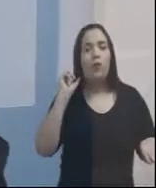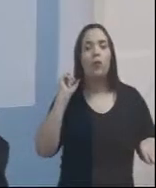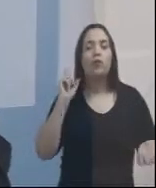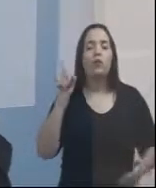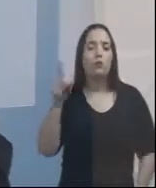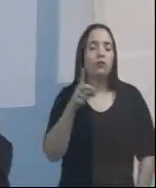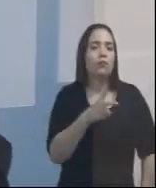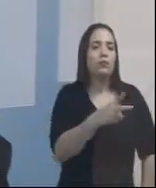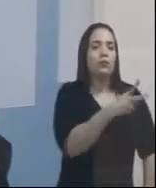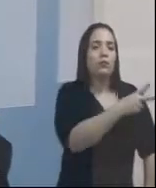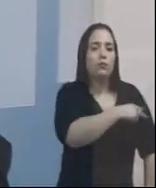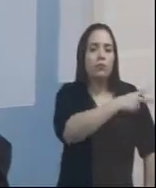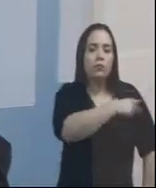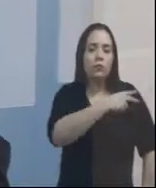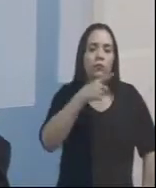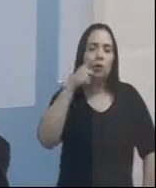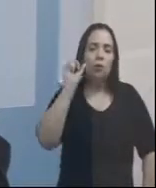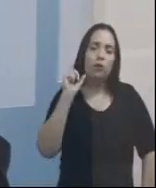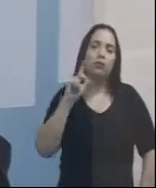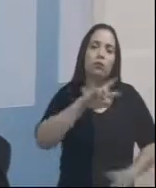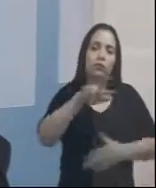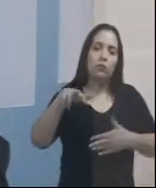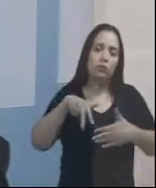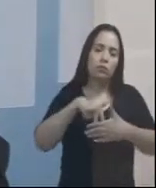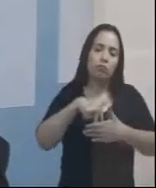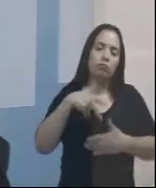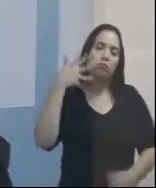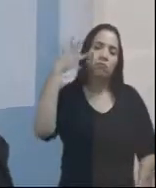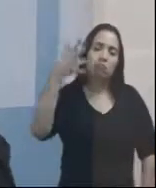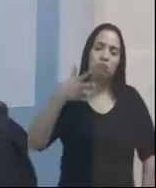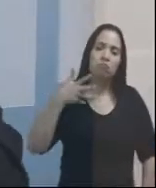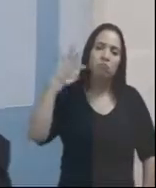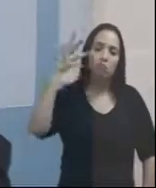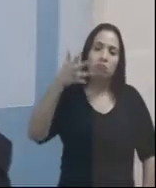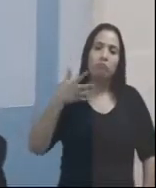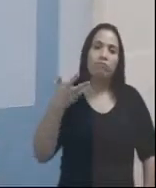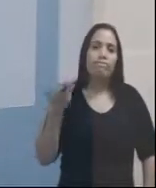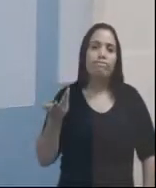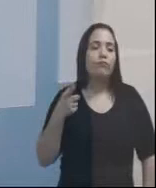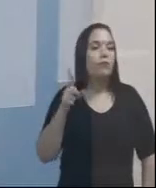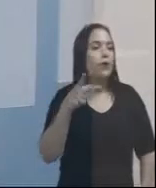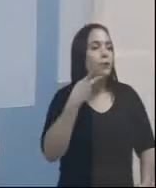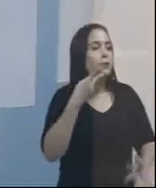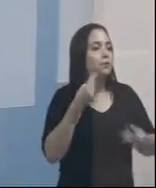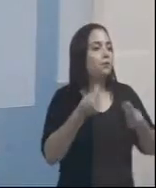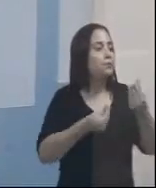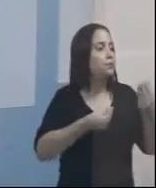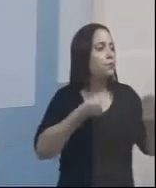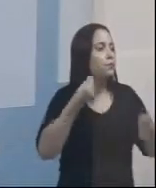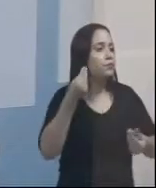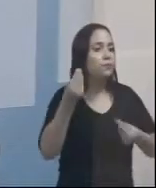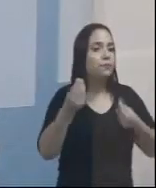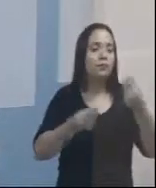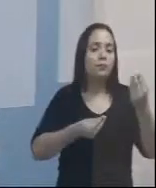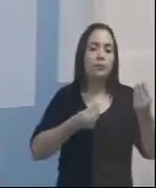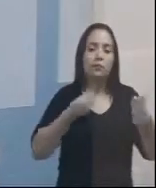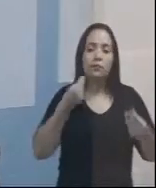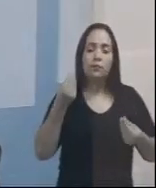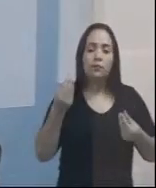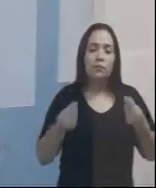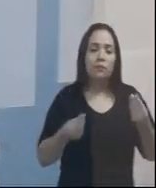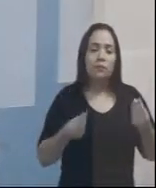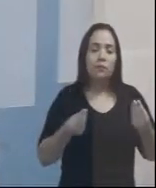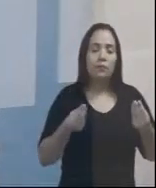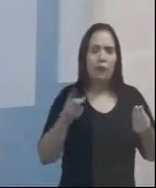capitão Wagner, foi à tribuna, não tinha o que falar na segurança pública, não sei nem se estava lá. Foi terça, né?